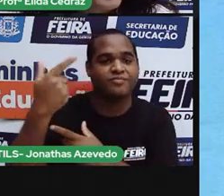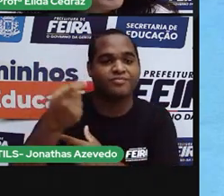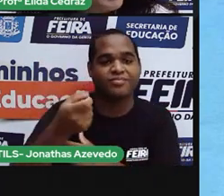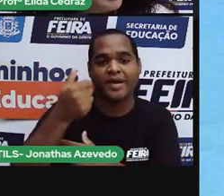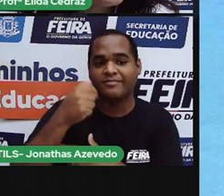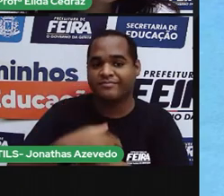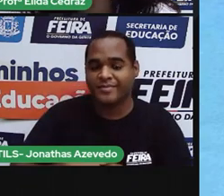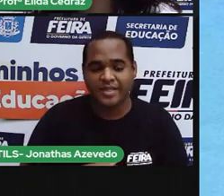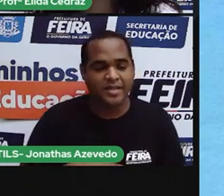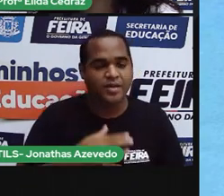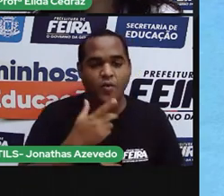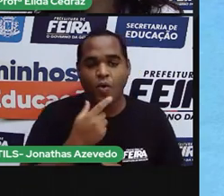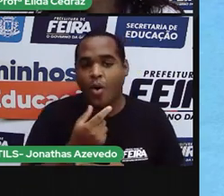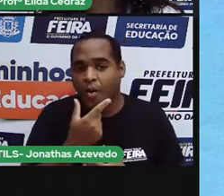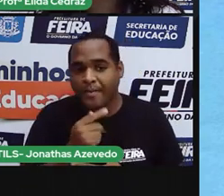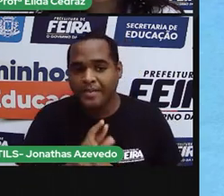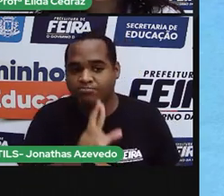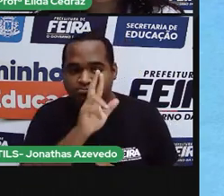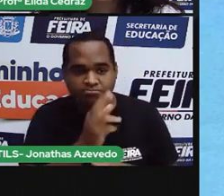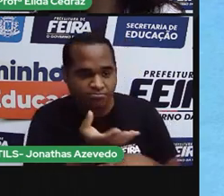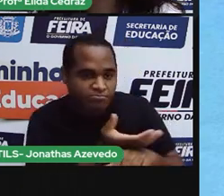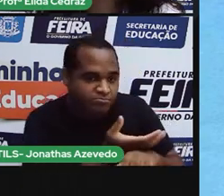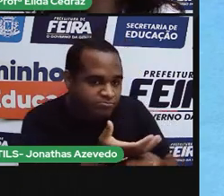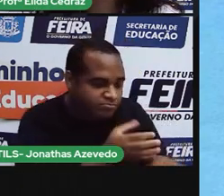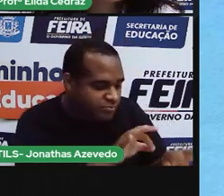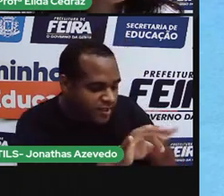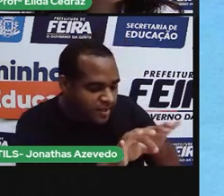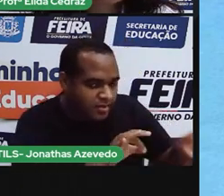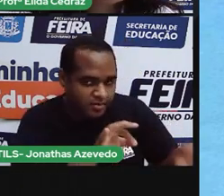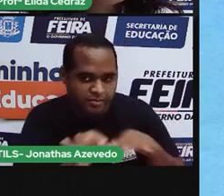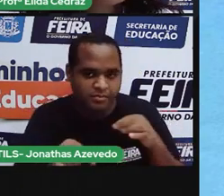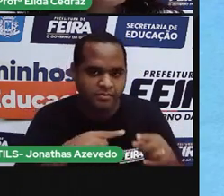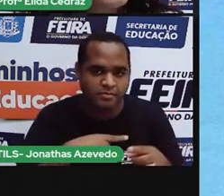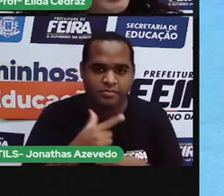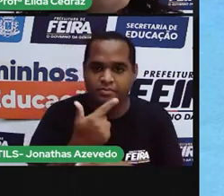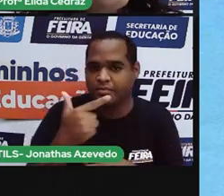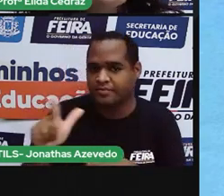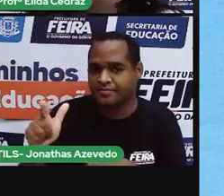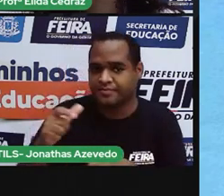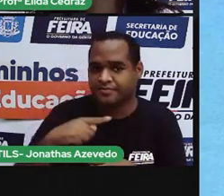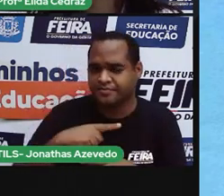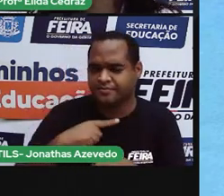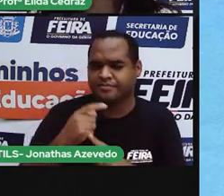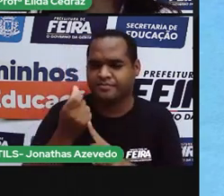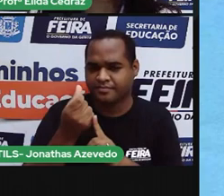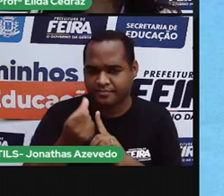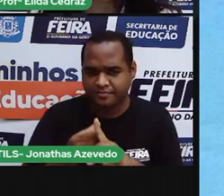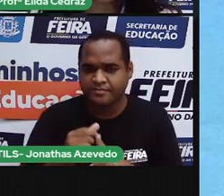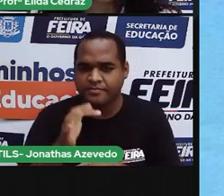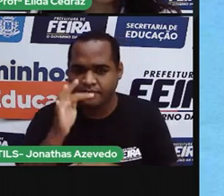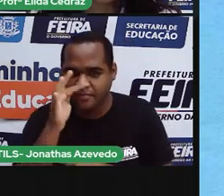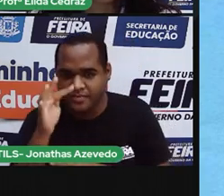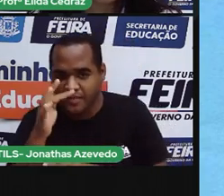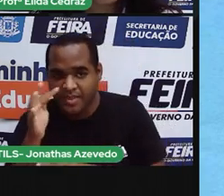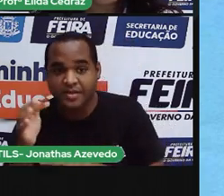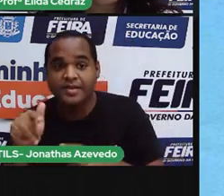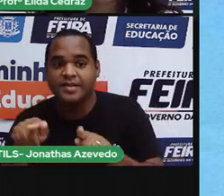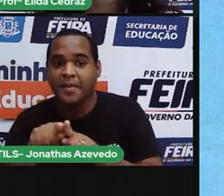O jardineiro trouxe do quintal mais meia dúzia de cravos e uma dália